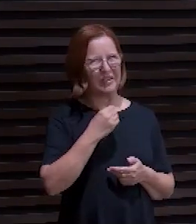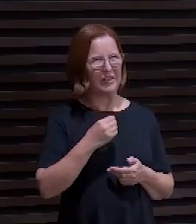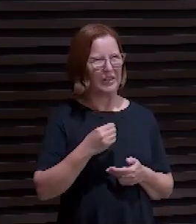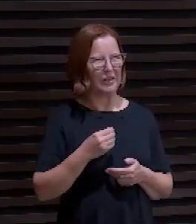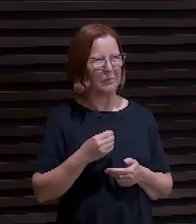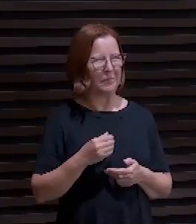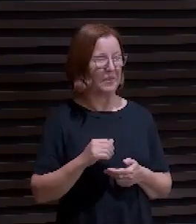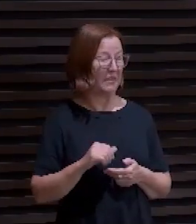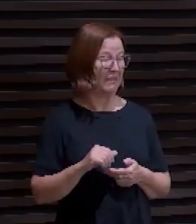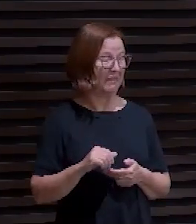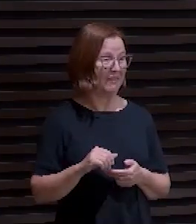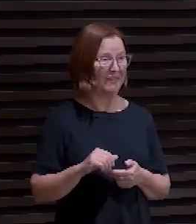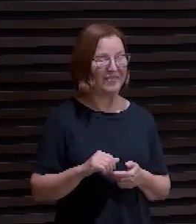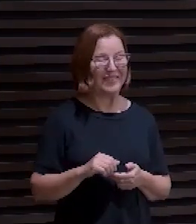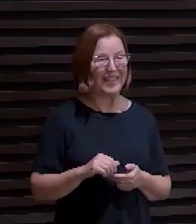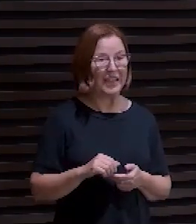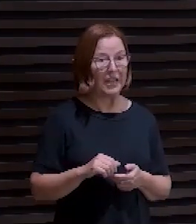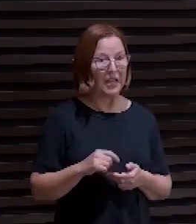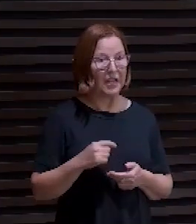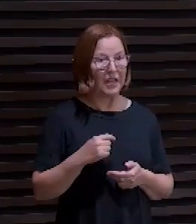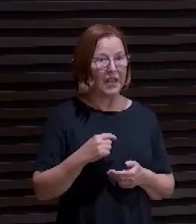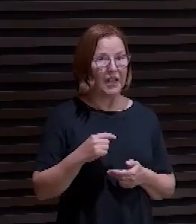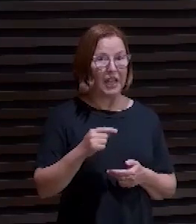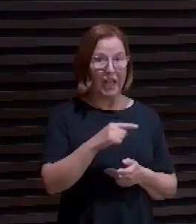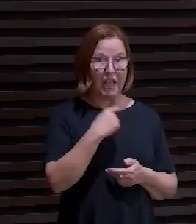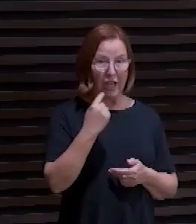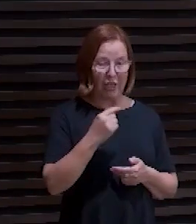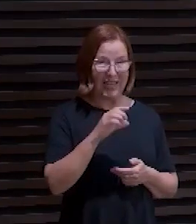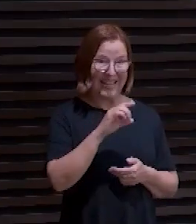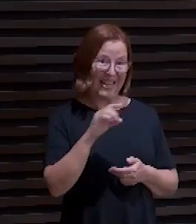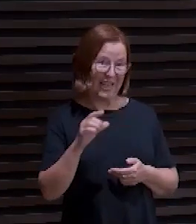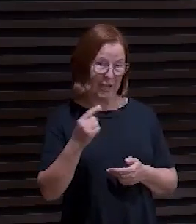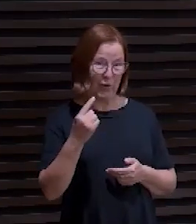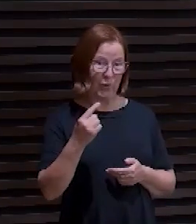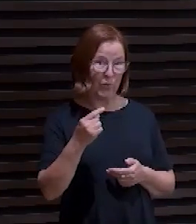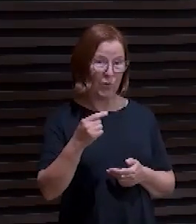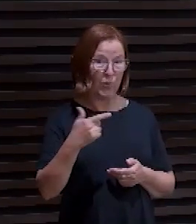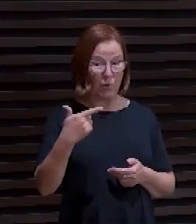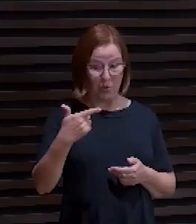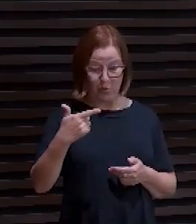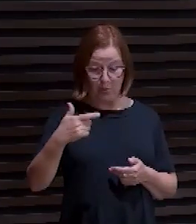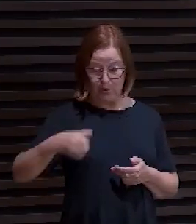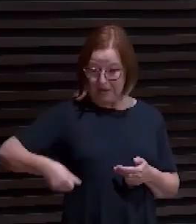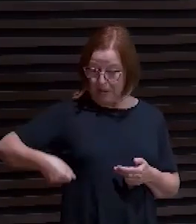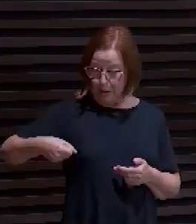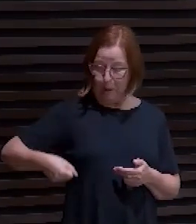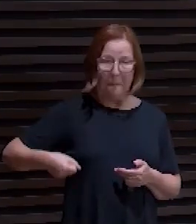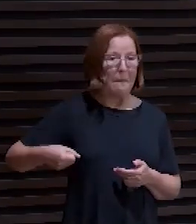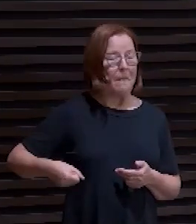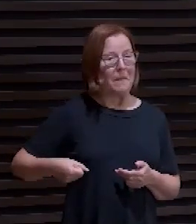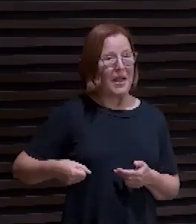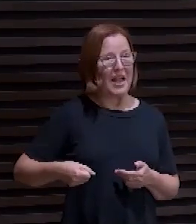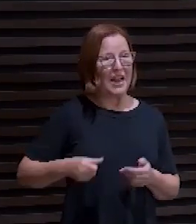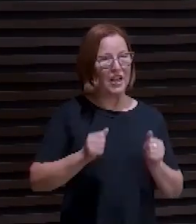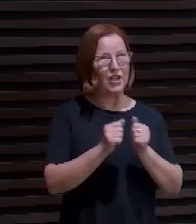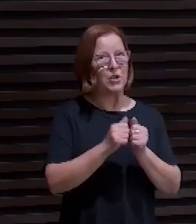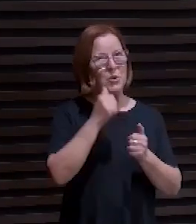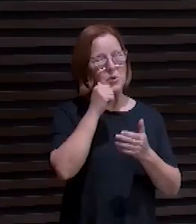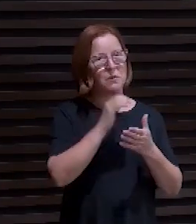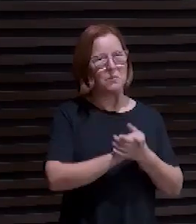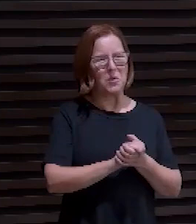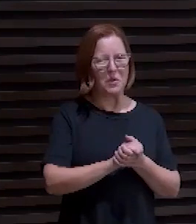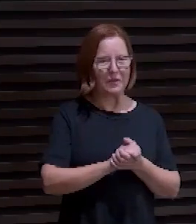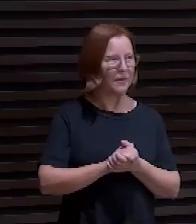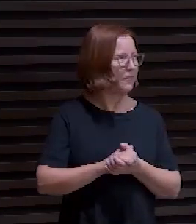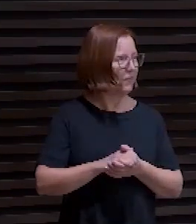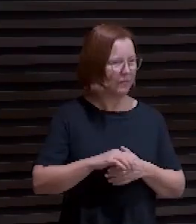2 malas, minha esposa com uma, eu com outra, e mais outra, e Júlio, e passando no meio daquela turma,